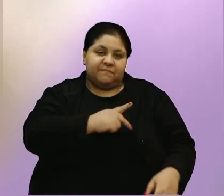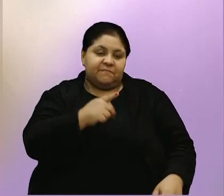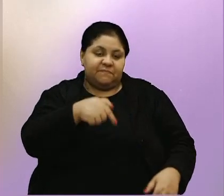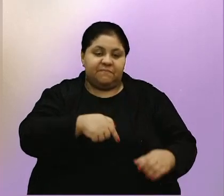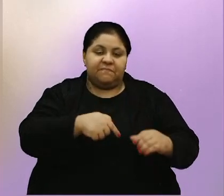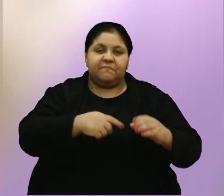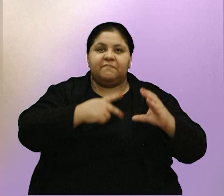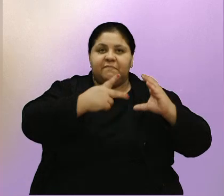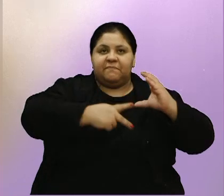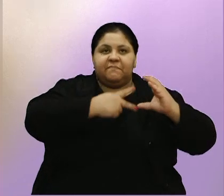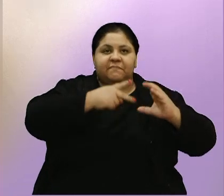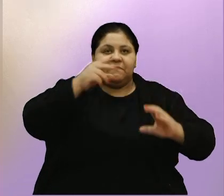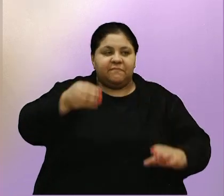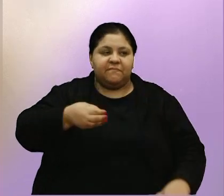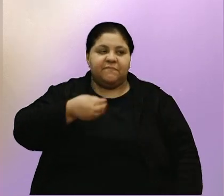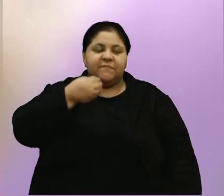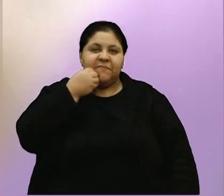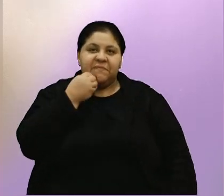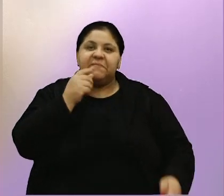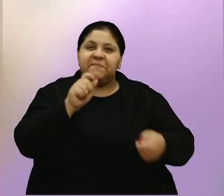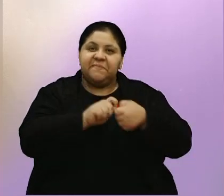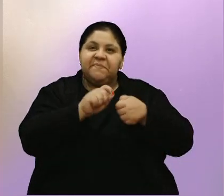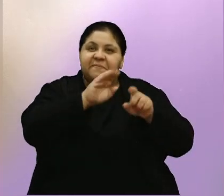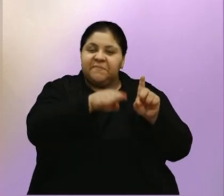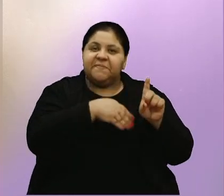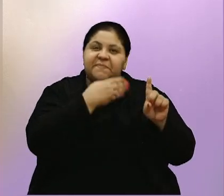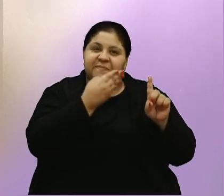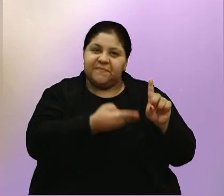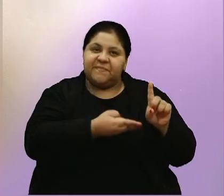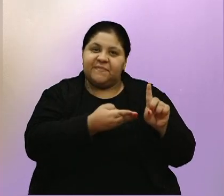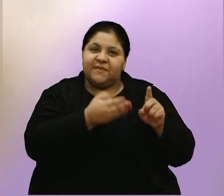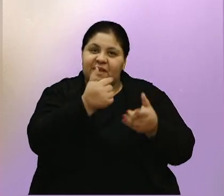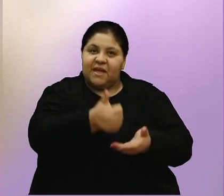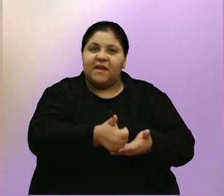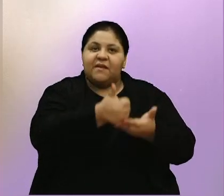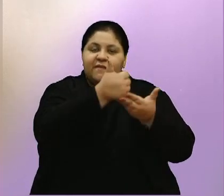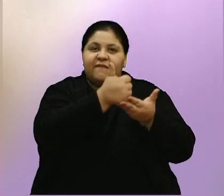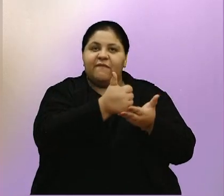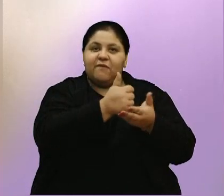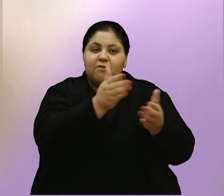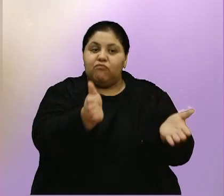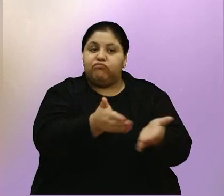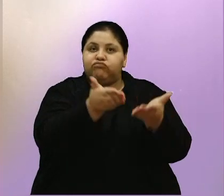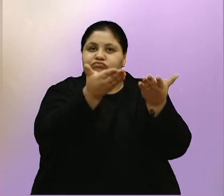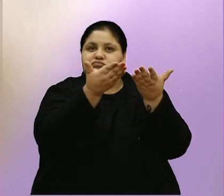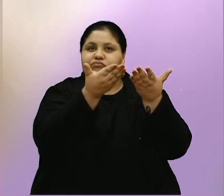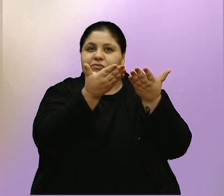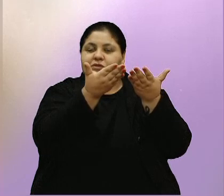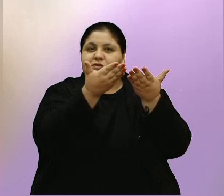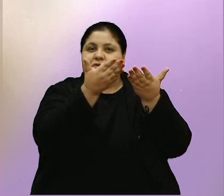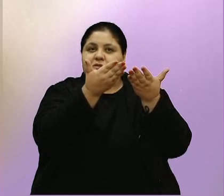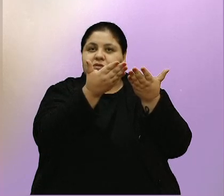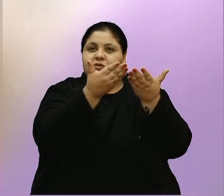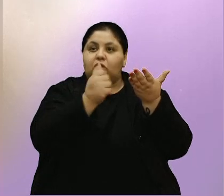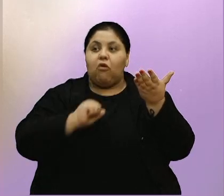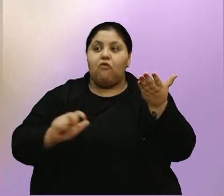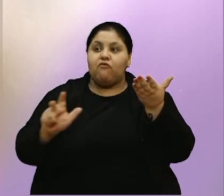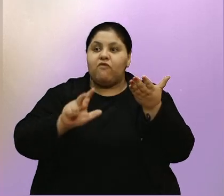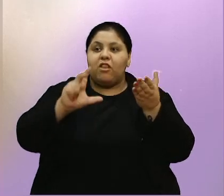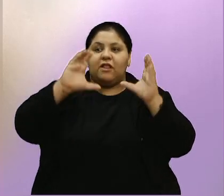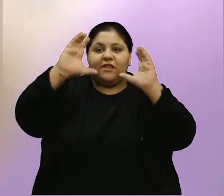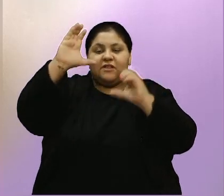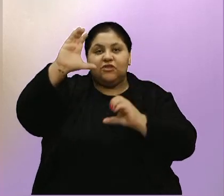Câmara pela oportunidade de realizar esta homenagem e apoiar incentivas que destacam e celebram o valor dos cidadãos e